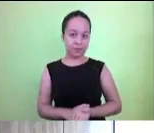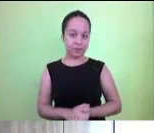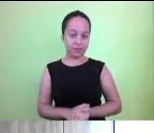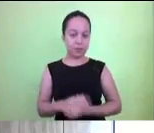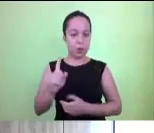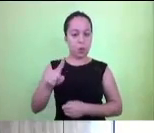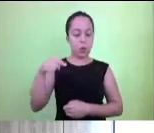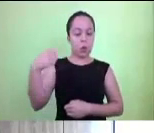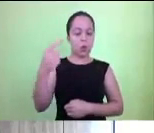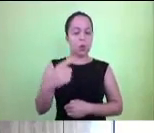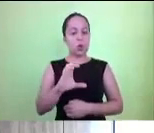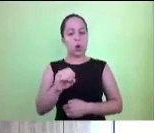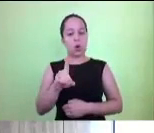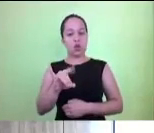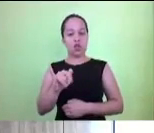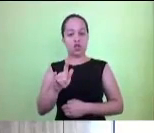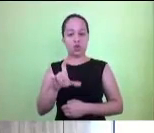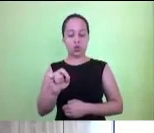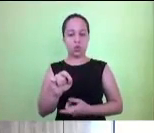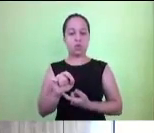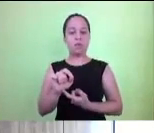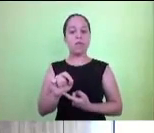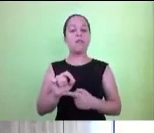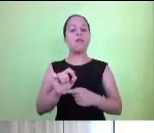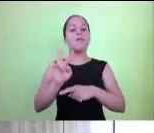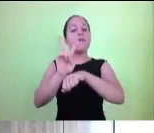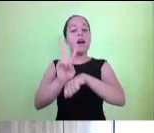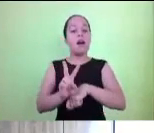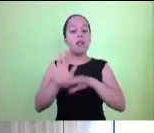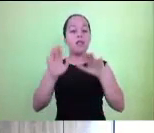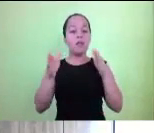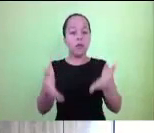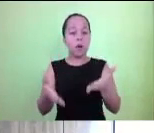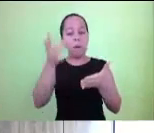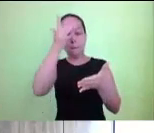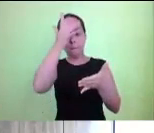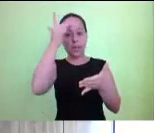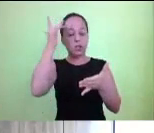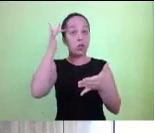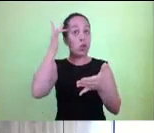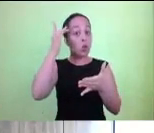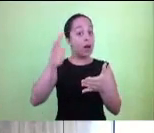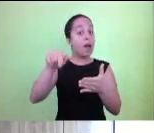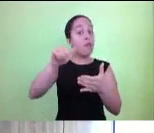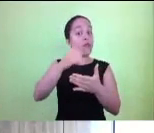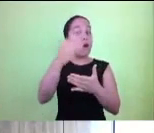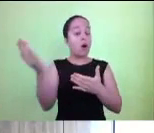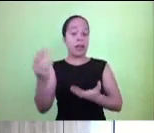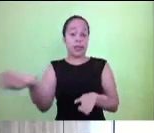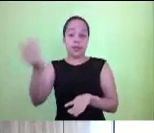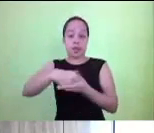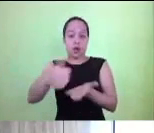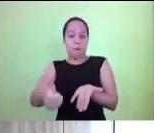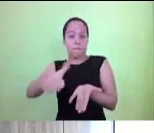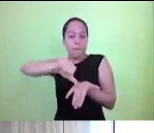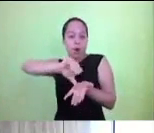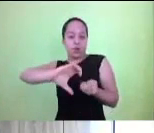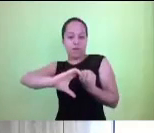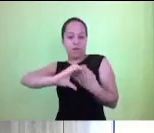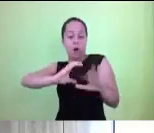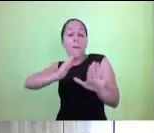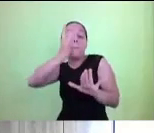Próximo sorteio, as vagas destinadas para o público externo, também do Polo Cefó.